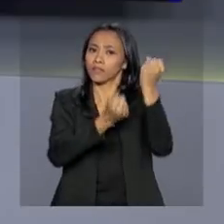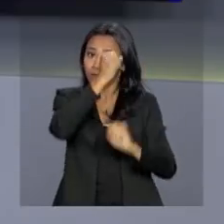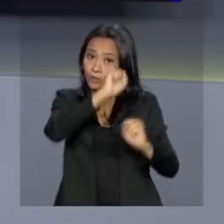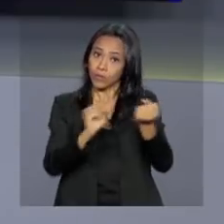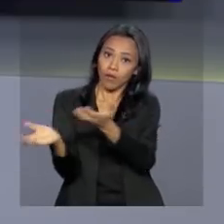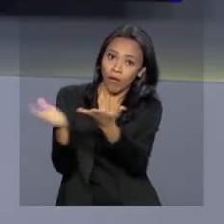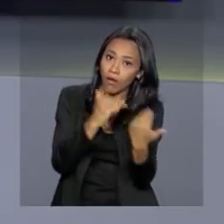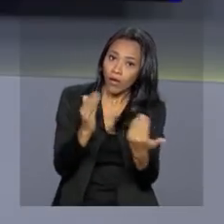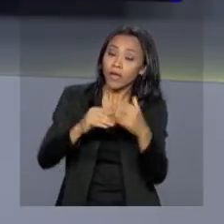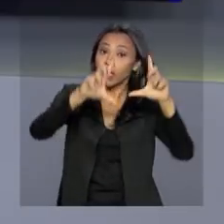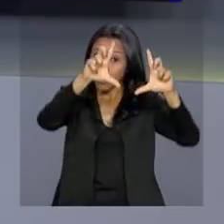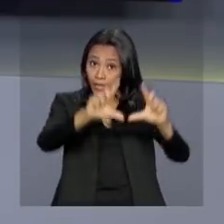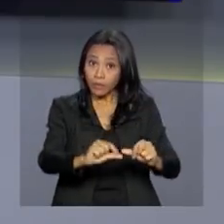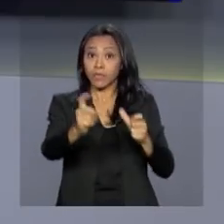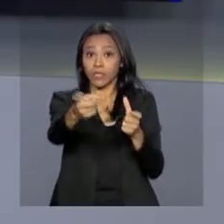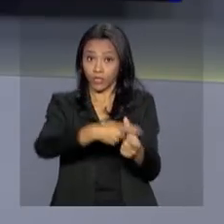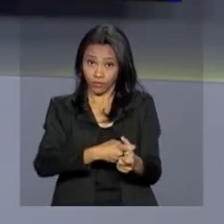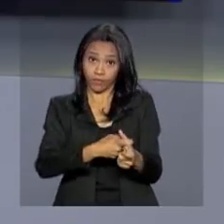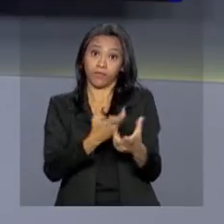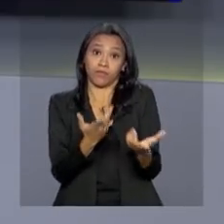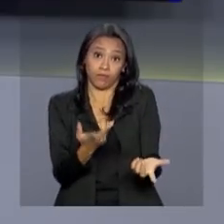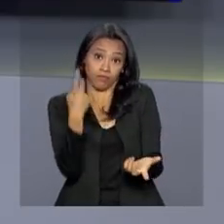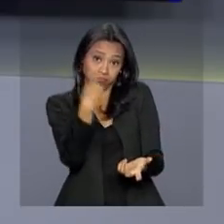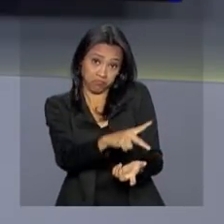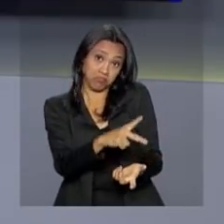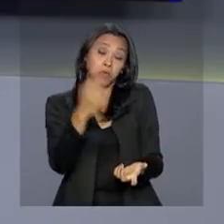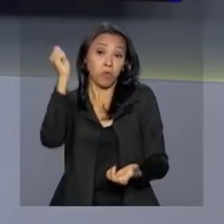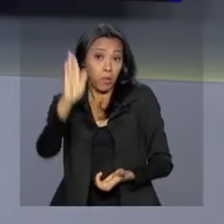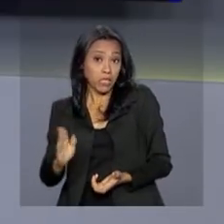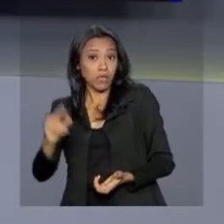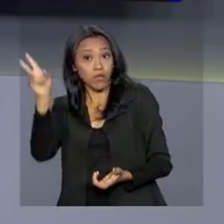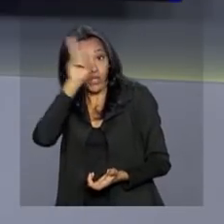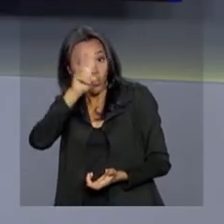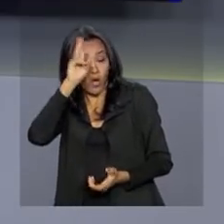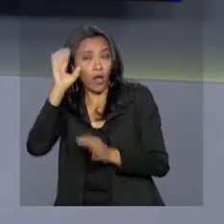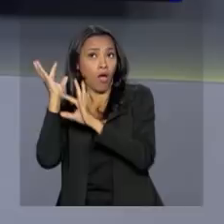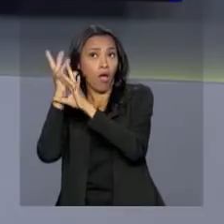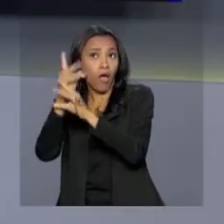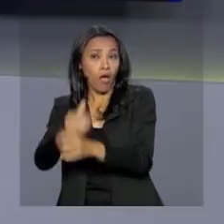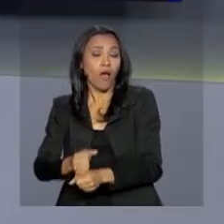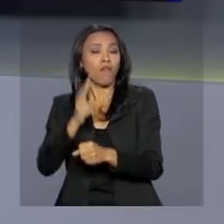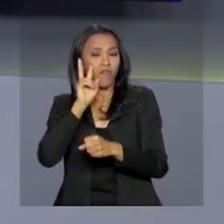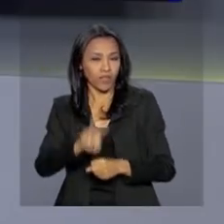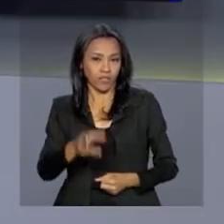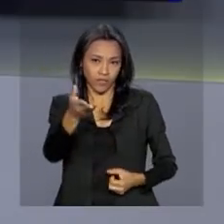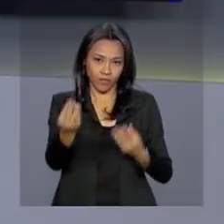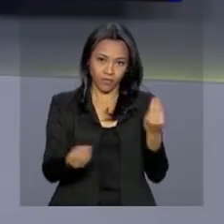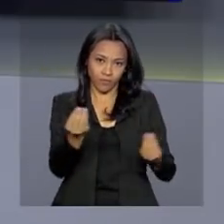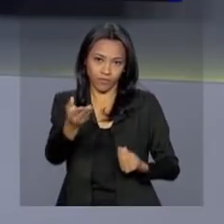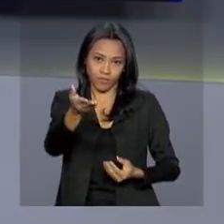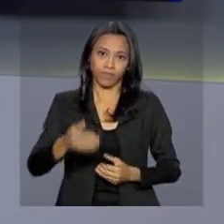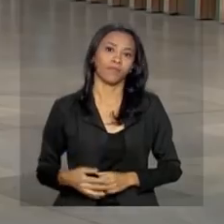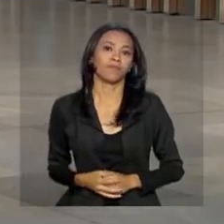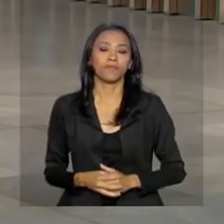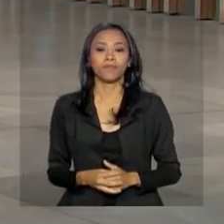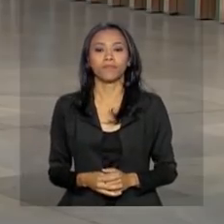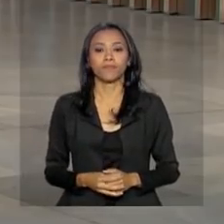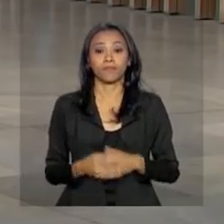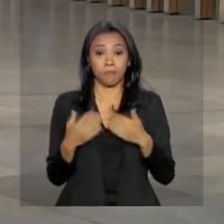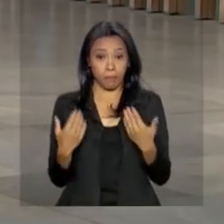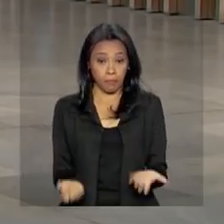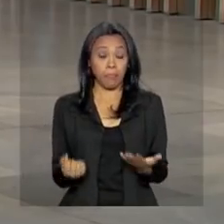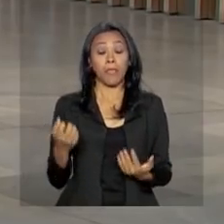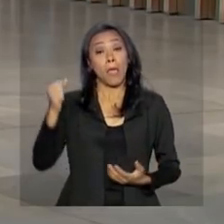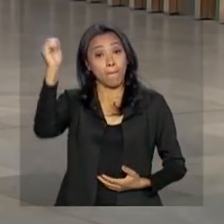a dívida pública com o Brasil as relações são históricas veja no comentário de Paulo lávia Brasil e